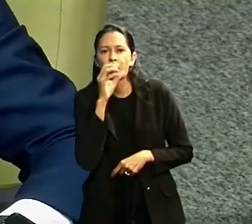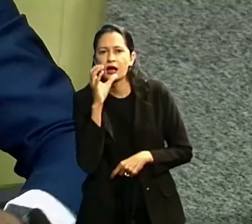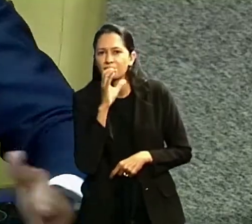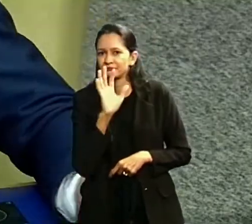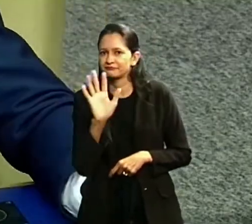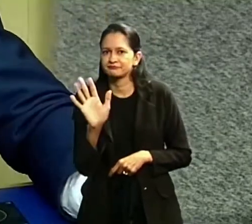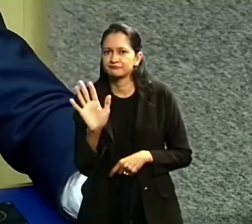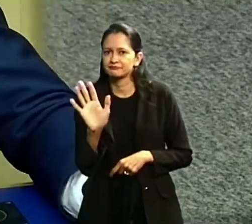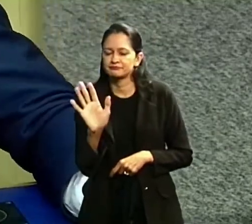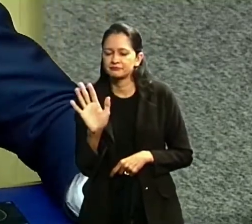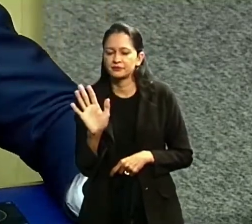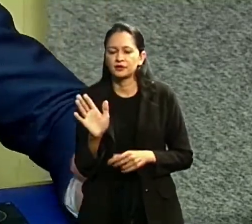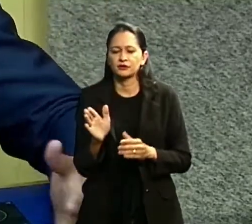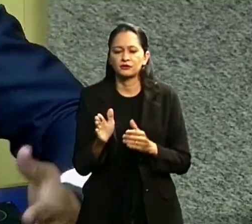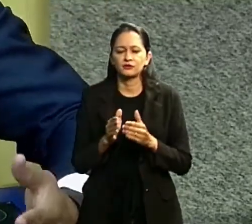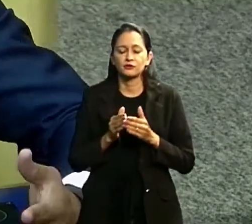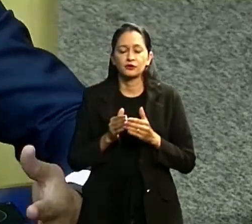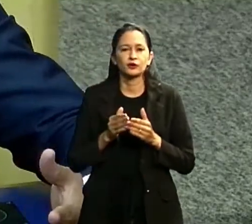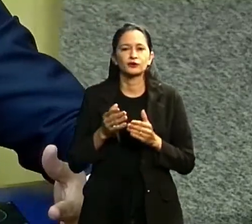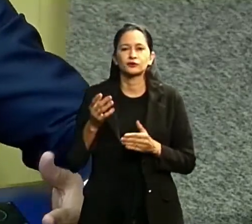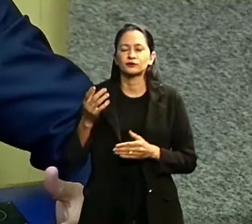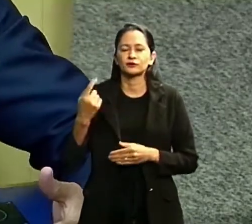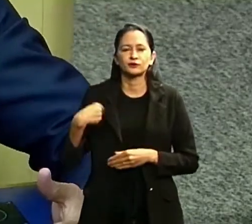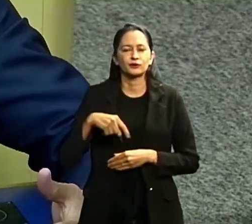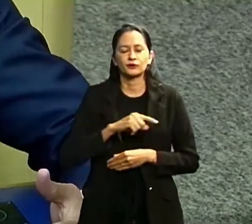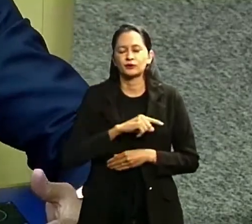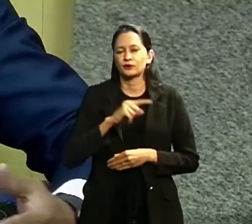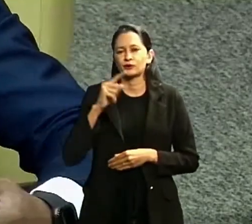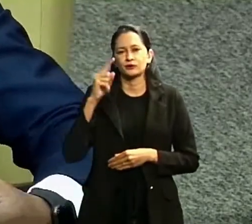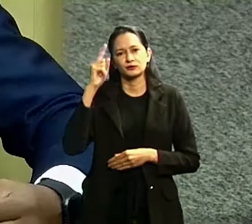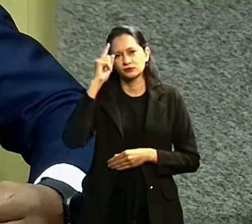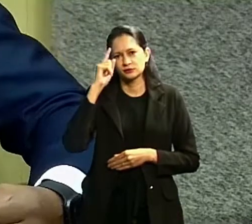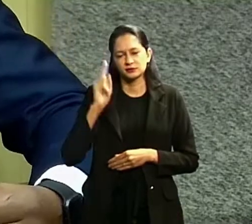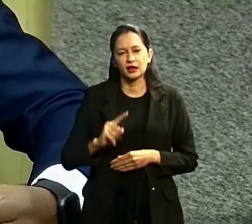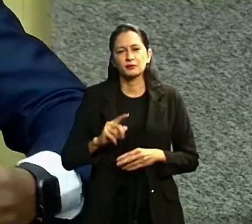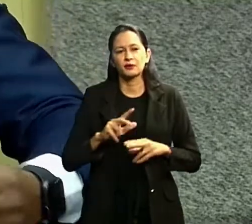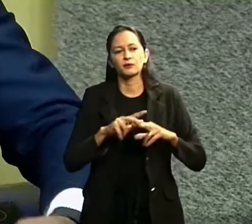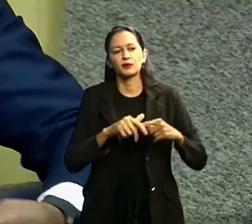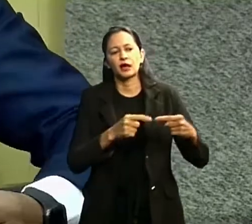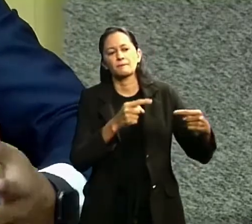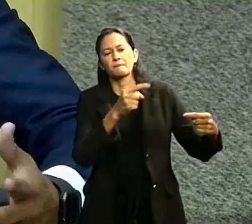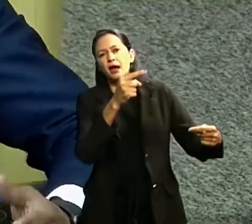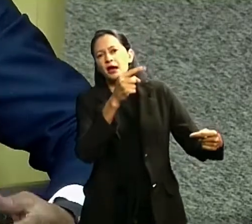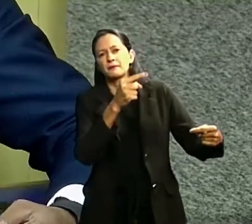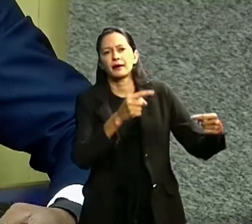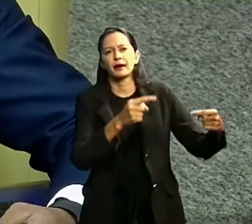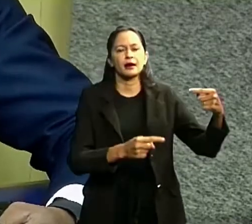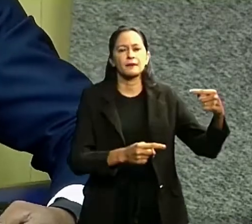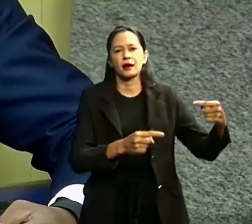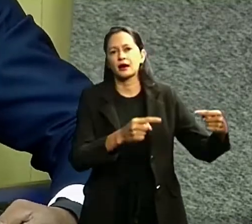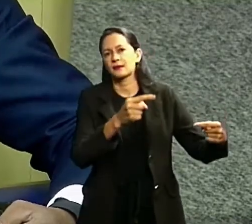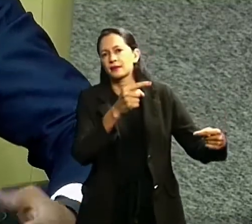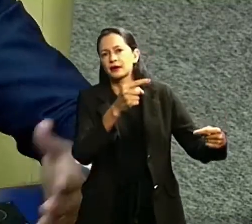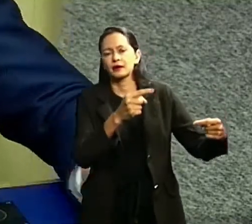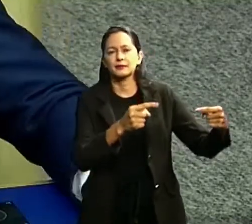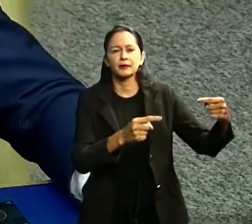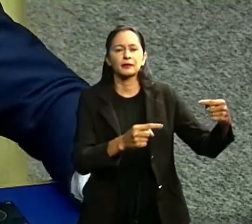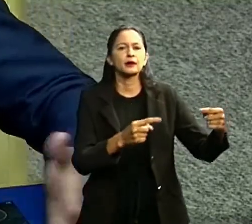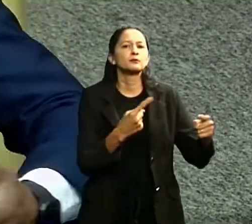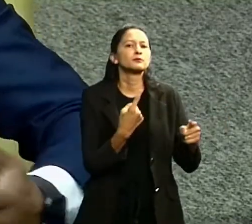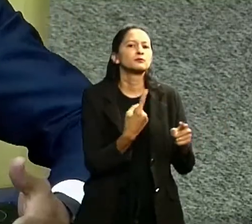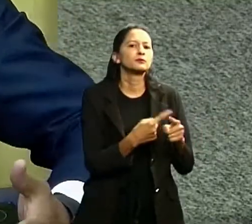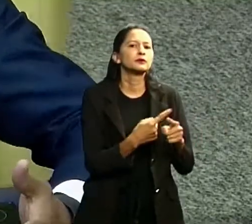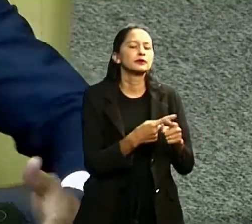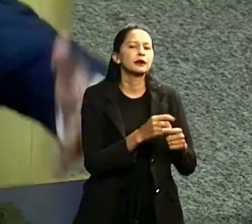Mauro Rubi, até porque nós não sabemos realmente o teor dessas discussões calorosas que tem dentro do parlamento. Eu não